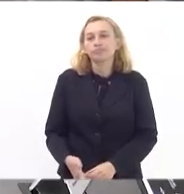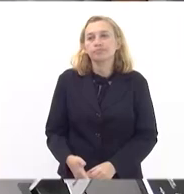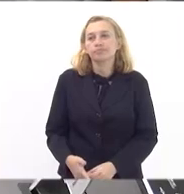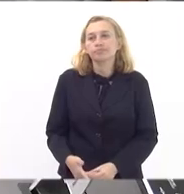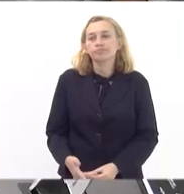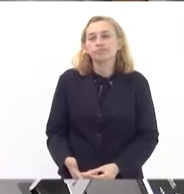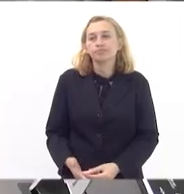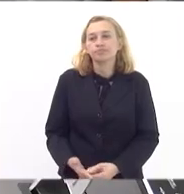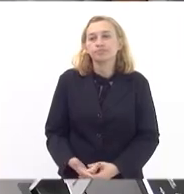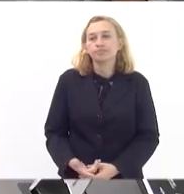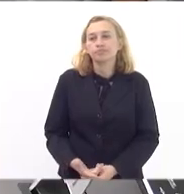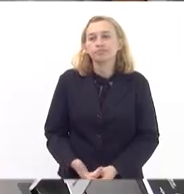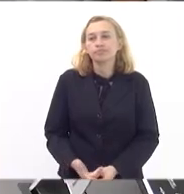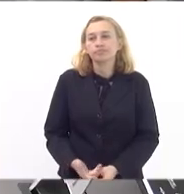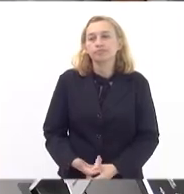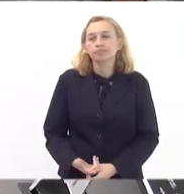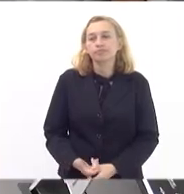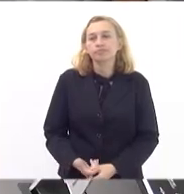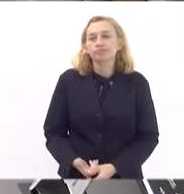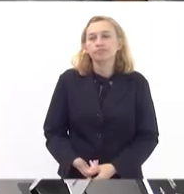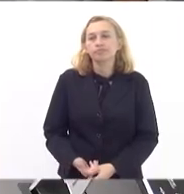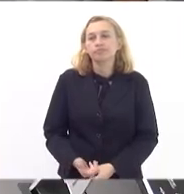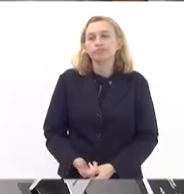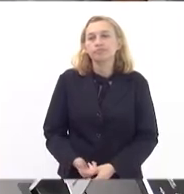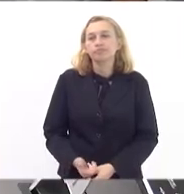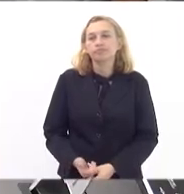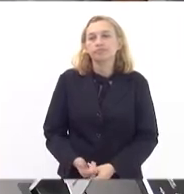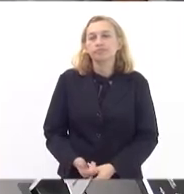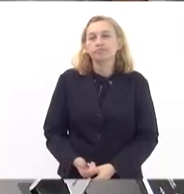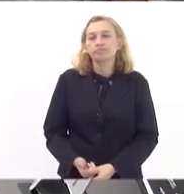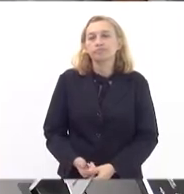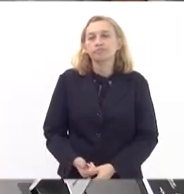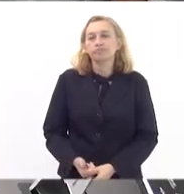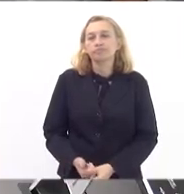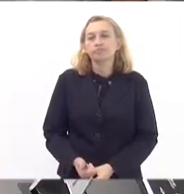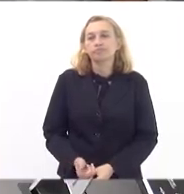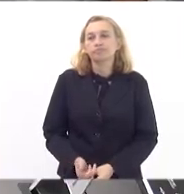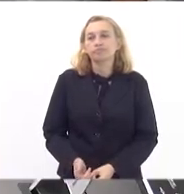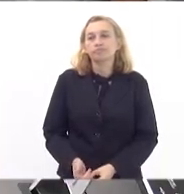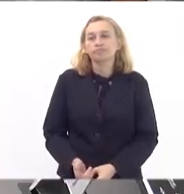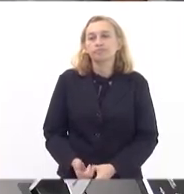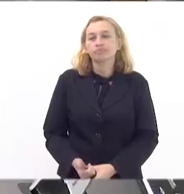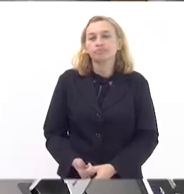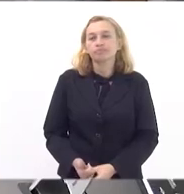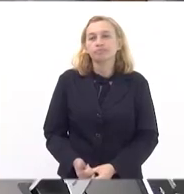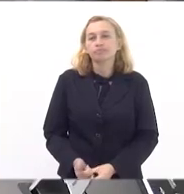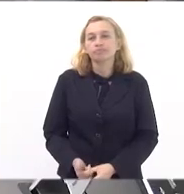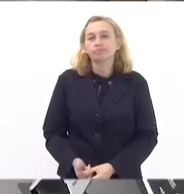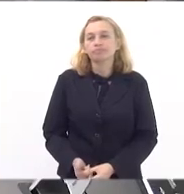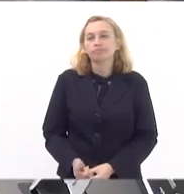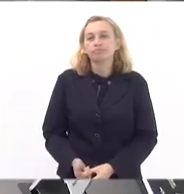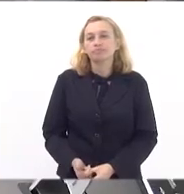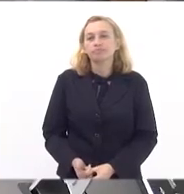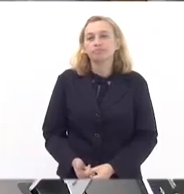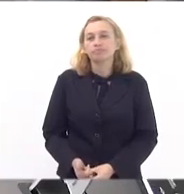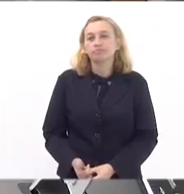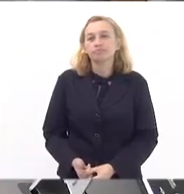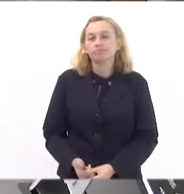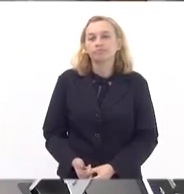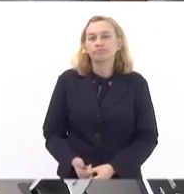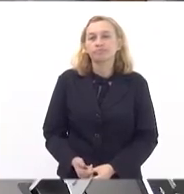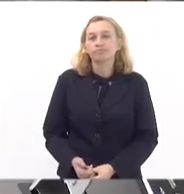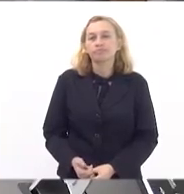falar daqui a pouco nós vamos lá então vou passar a palavra então para te responder waldeck o Álvaro representado aqui a